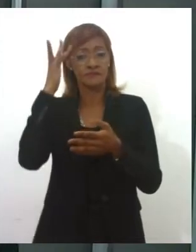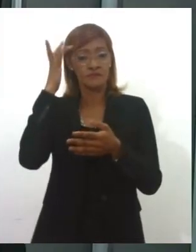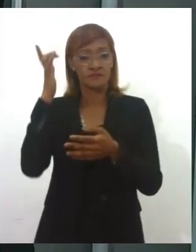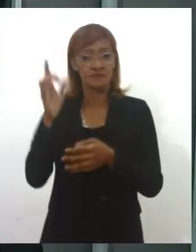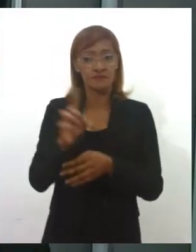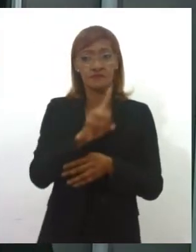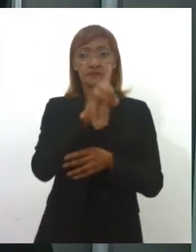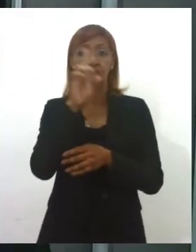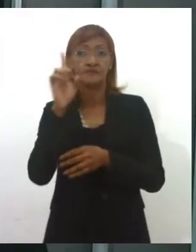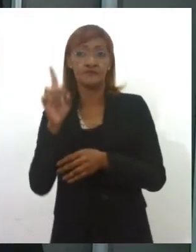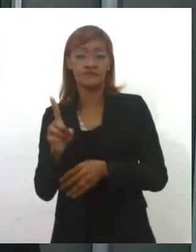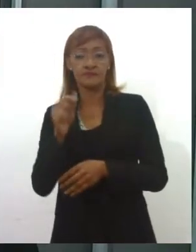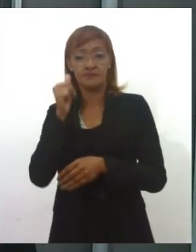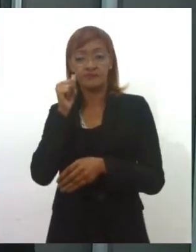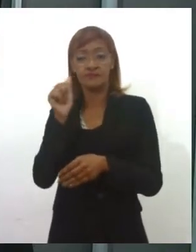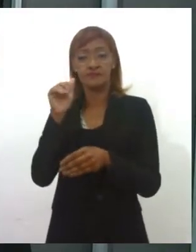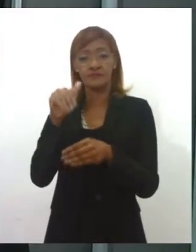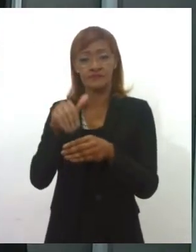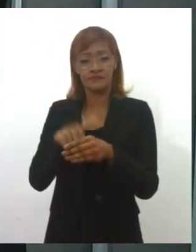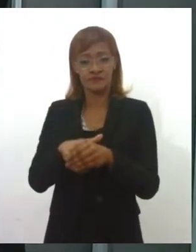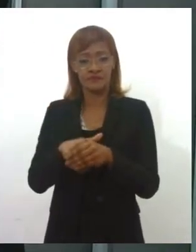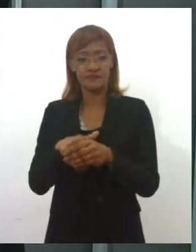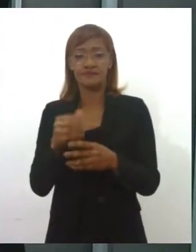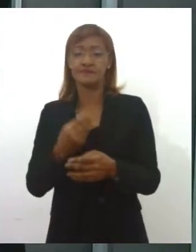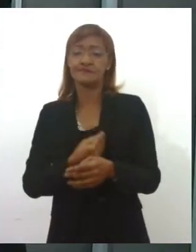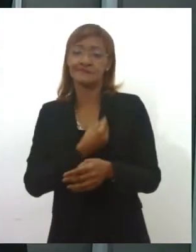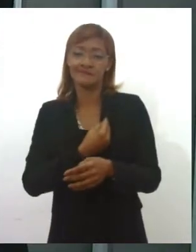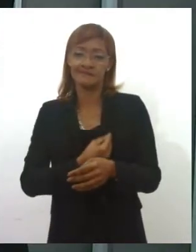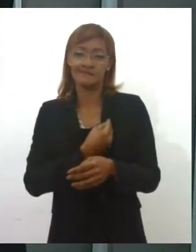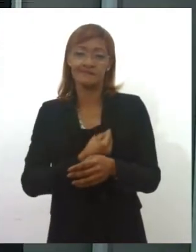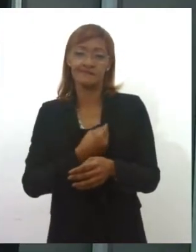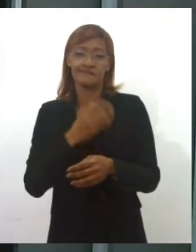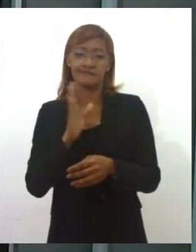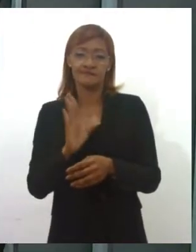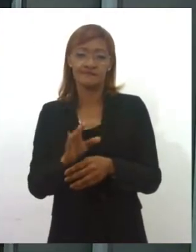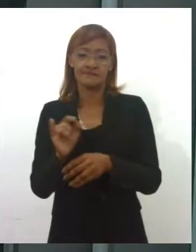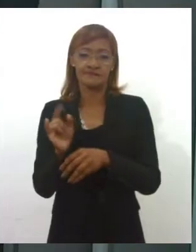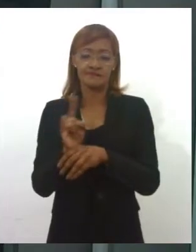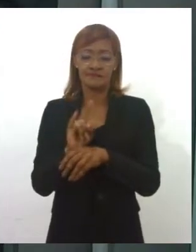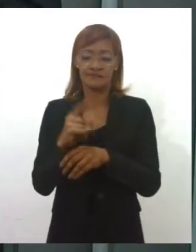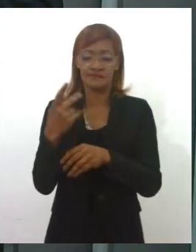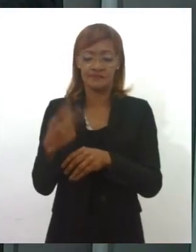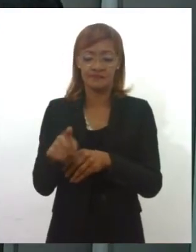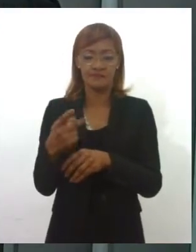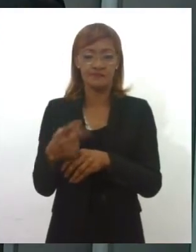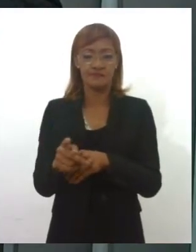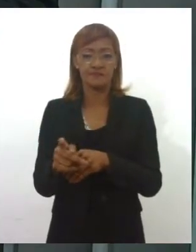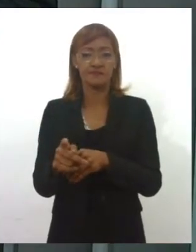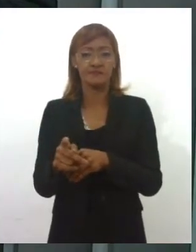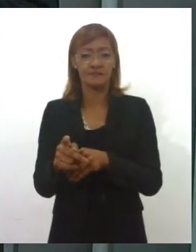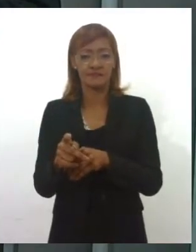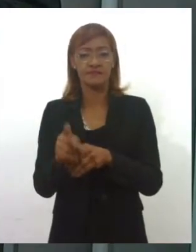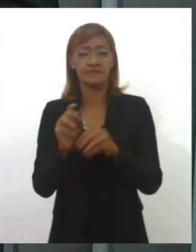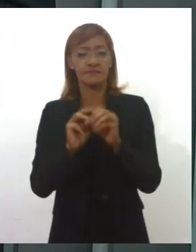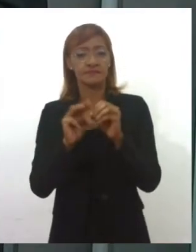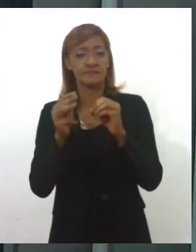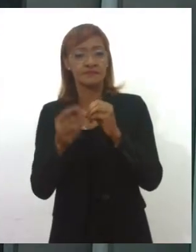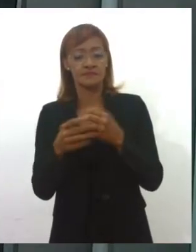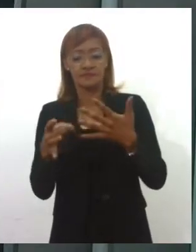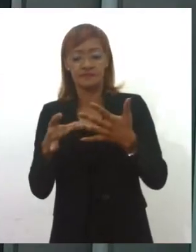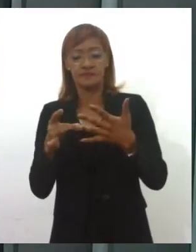é o dia do voto feminino a senhora participou de uma série que foi criada pela agência de notícias alesi onde a gente destaca a